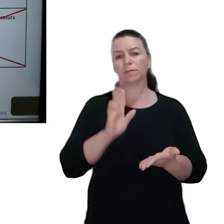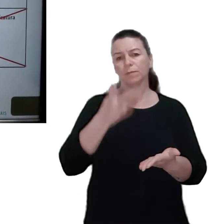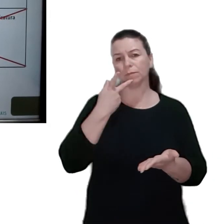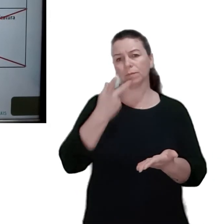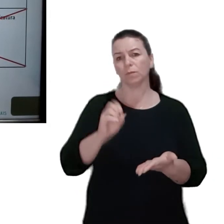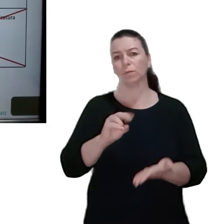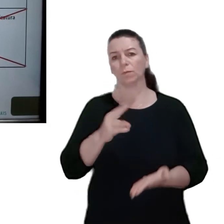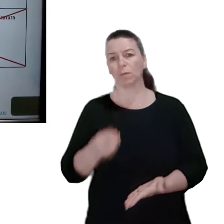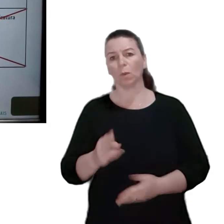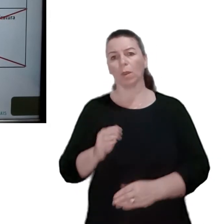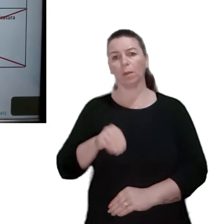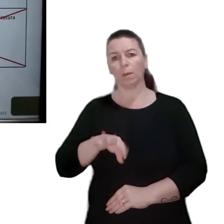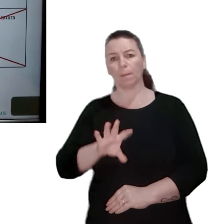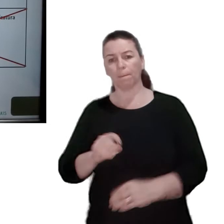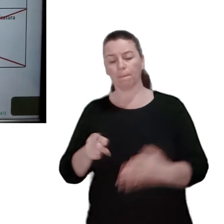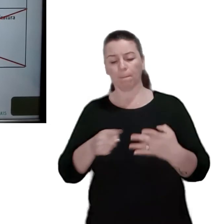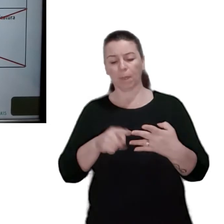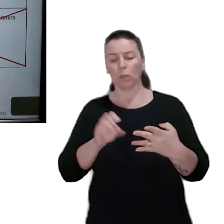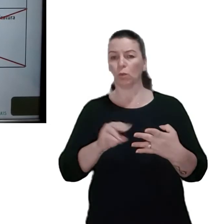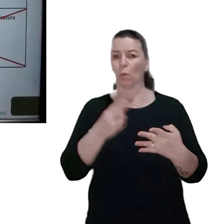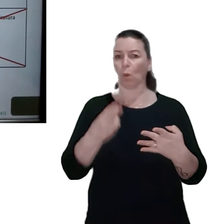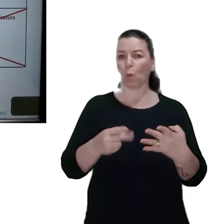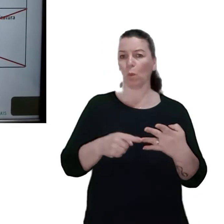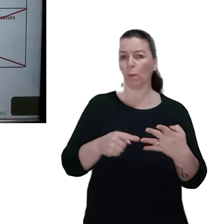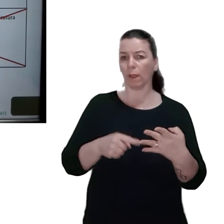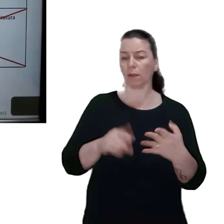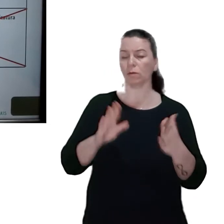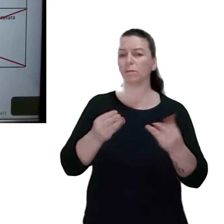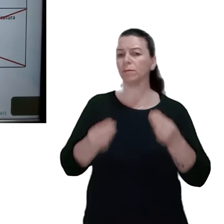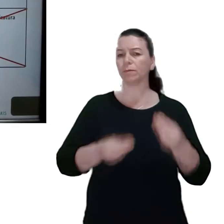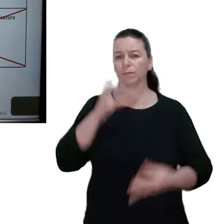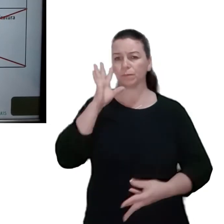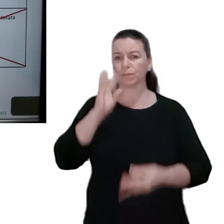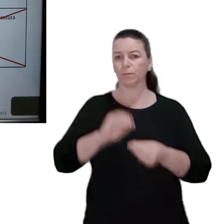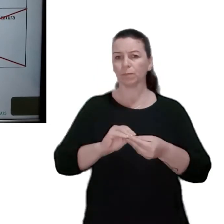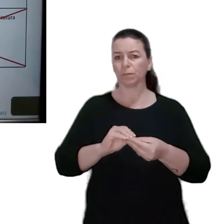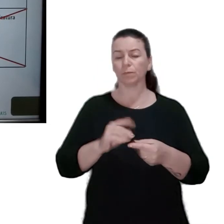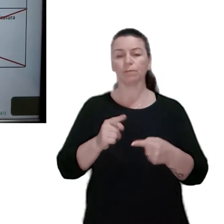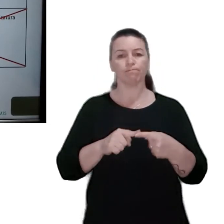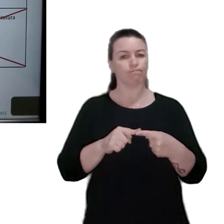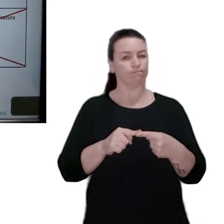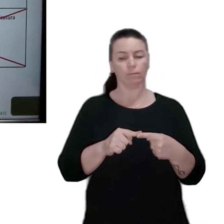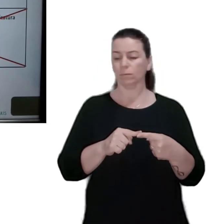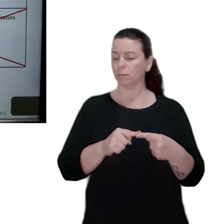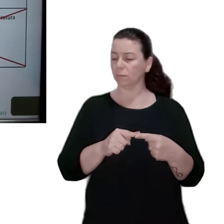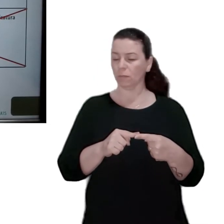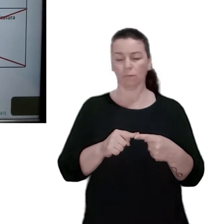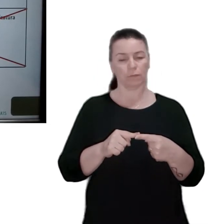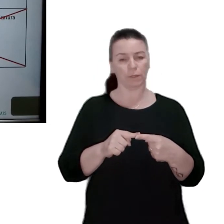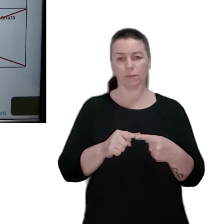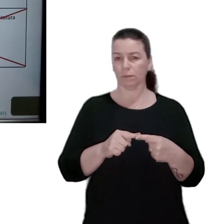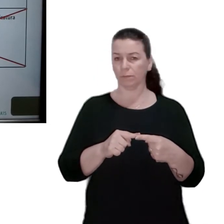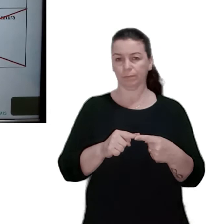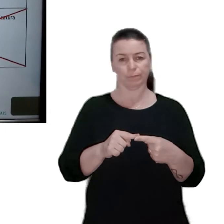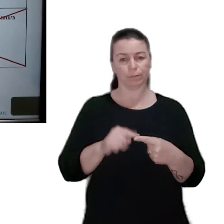foi Beto ou foi Carlos. Mas que conclusão que a gente pode ter? Que Ana não fez. Então, mais